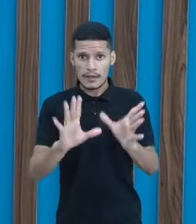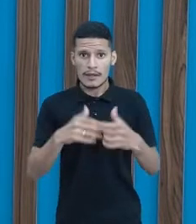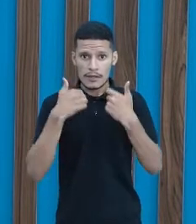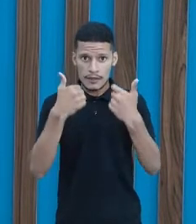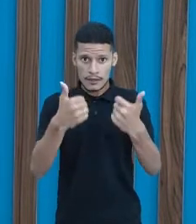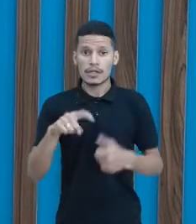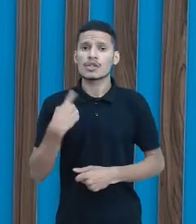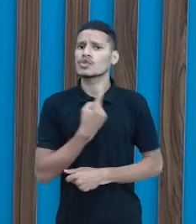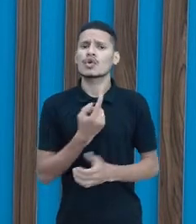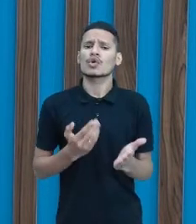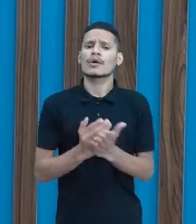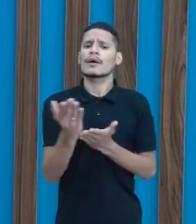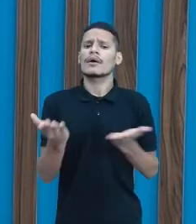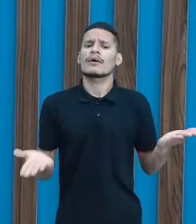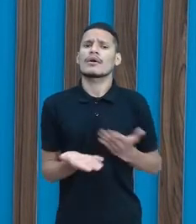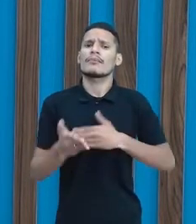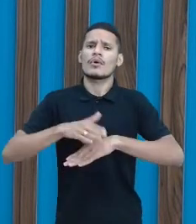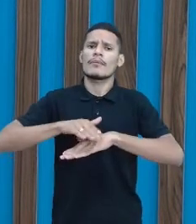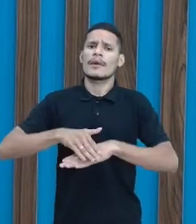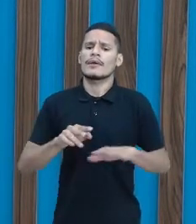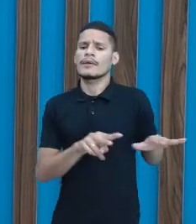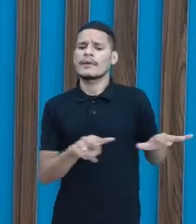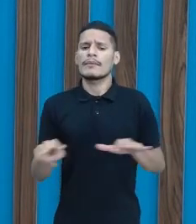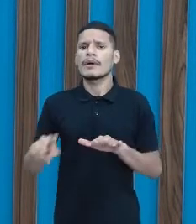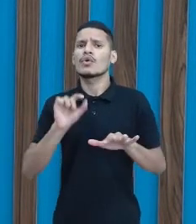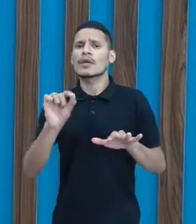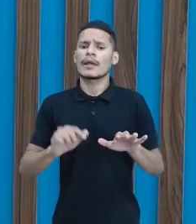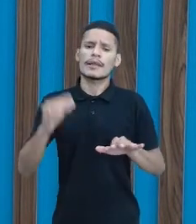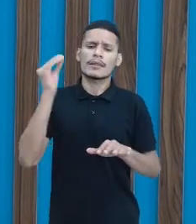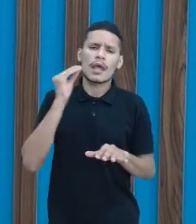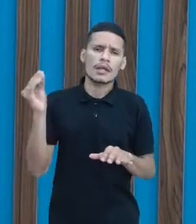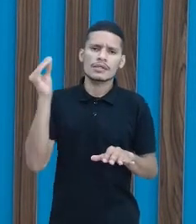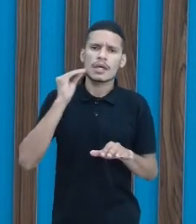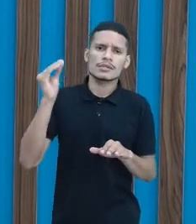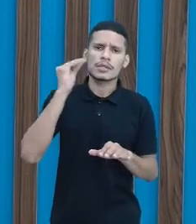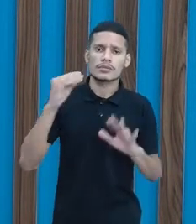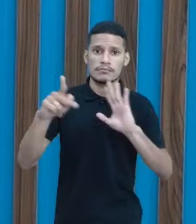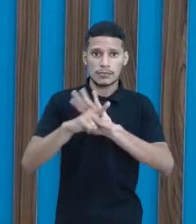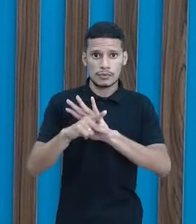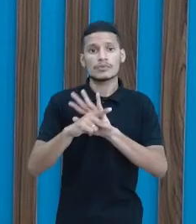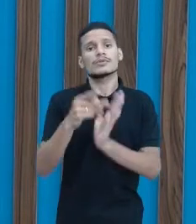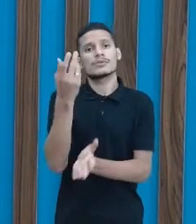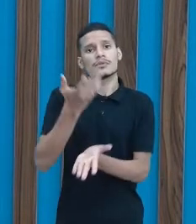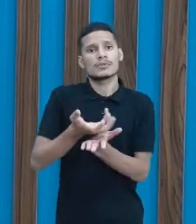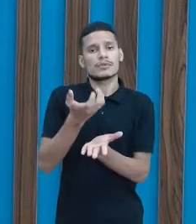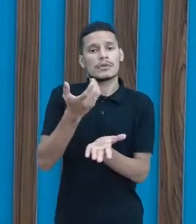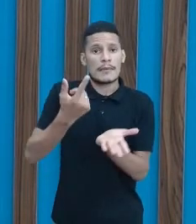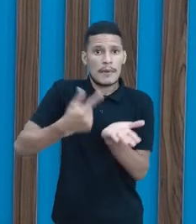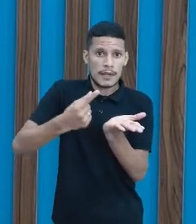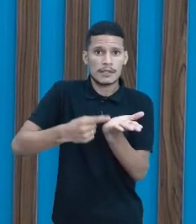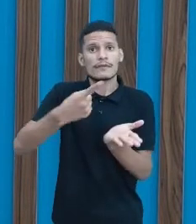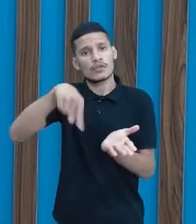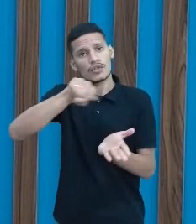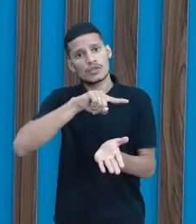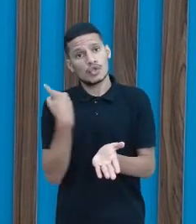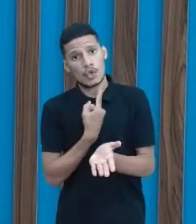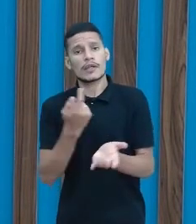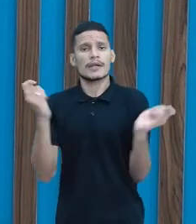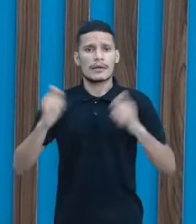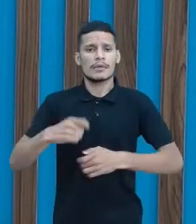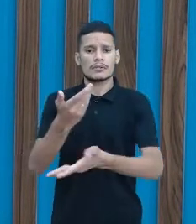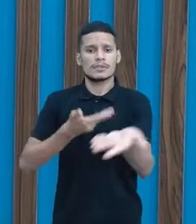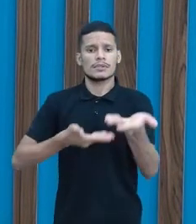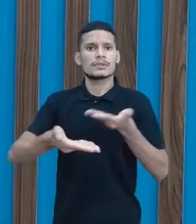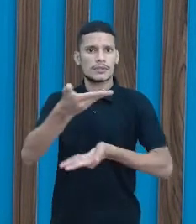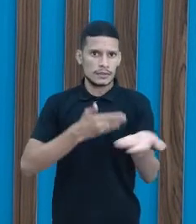gente está iniciando esse momento, né, essa semana, fazendo os testes iniciais, para que a gente consiga essa interação melhor com vocês, tá certo? E